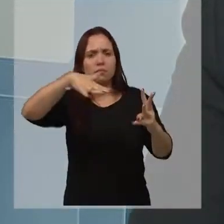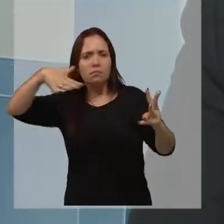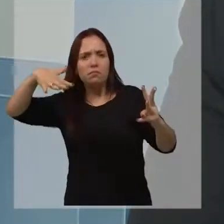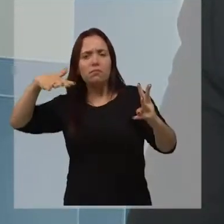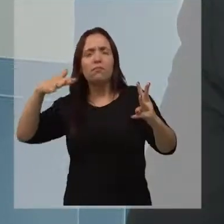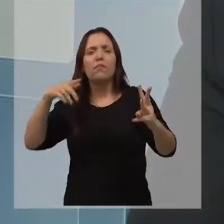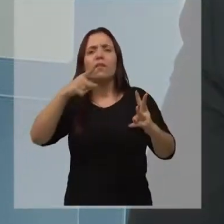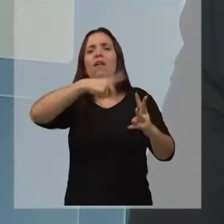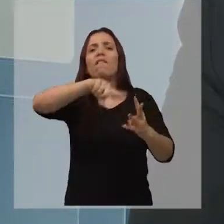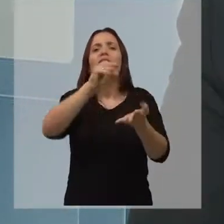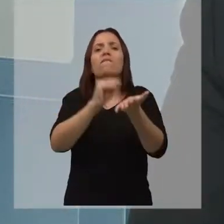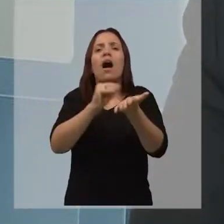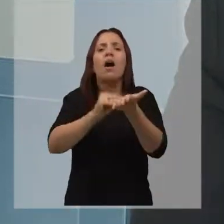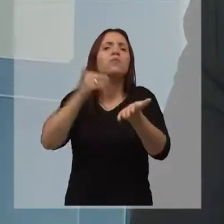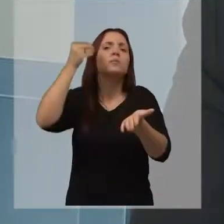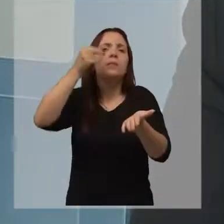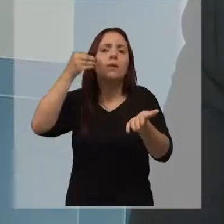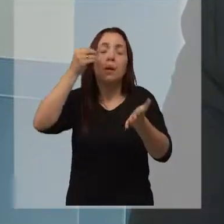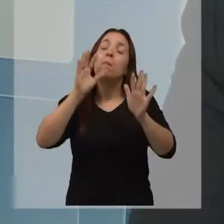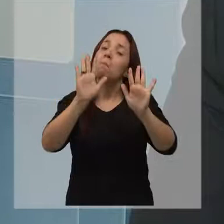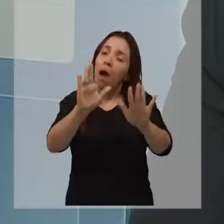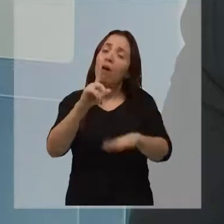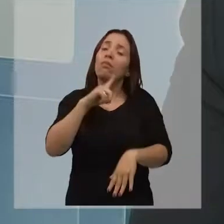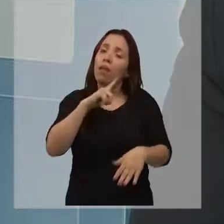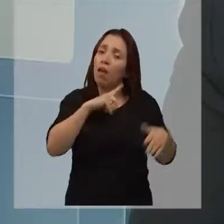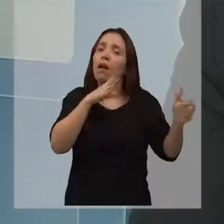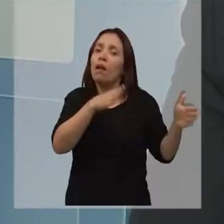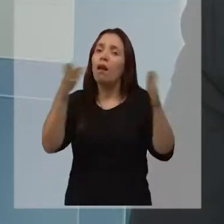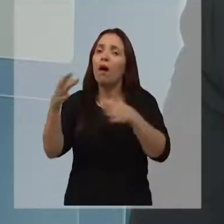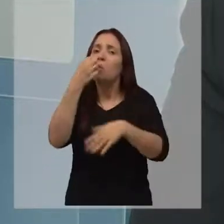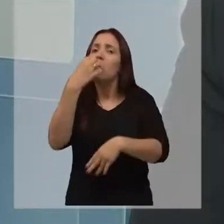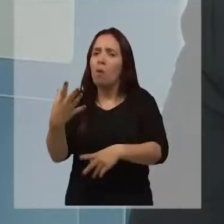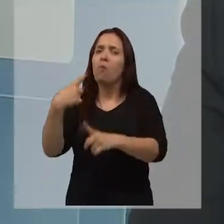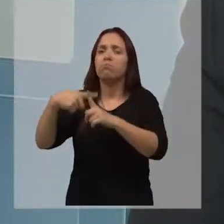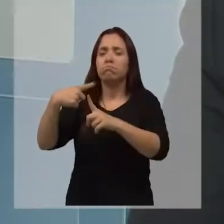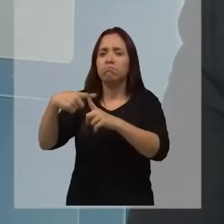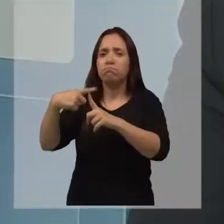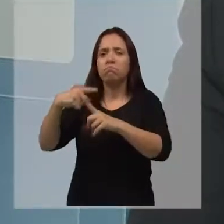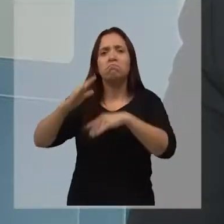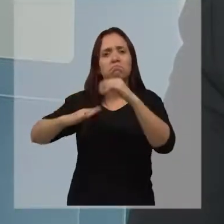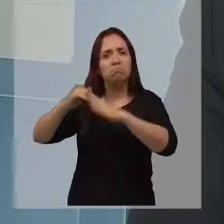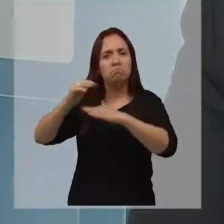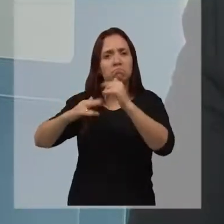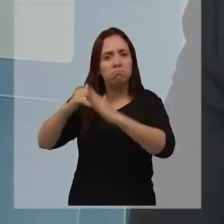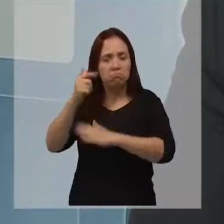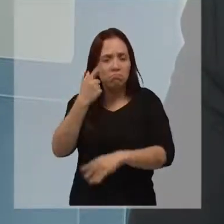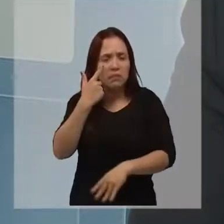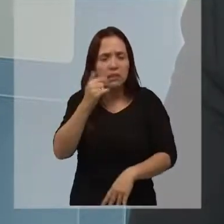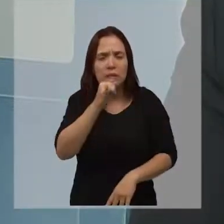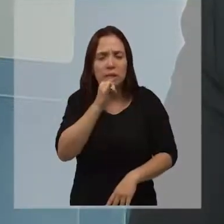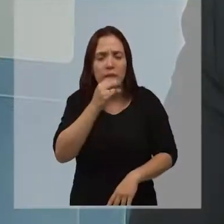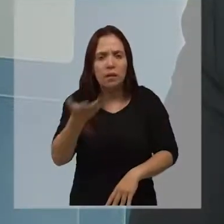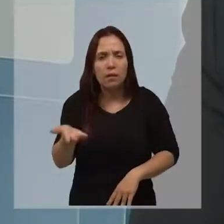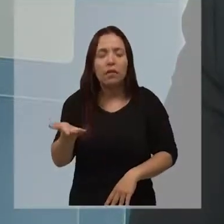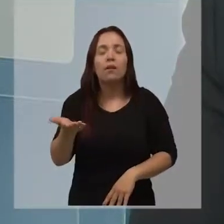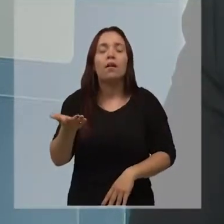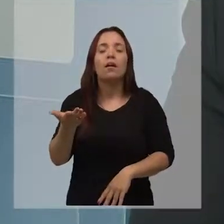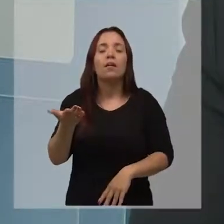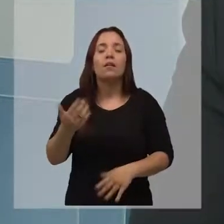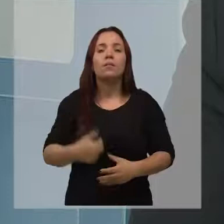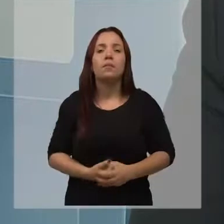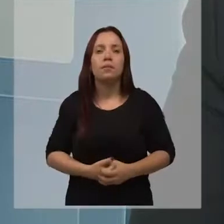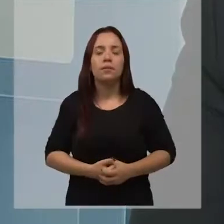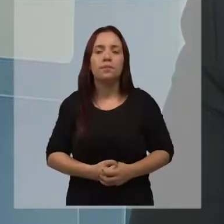perdidos. Mas lá tem coisa boa no governo, tem coisa profissional. Quer ver o exemplo? Até agora,